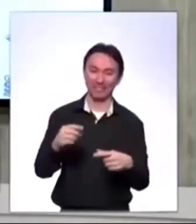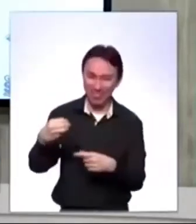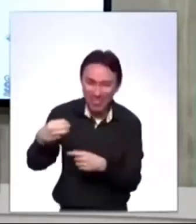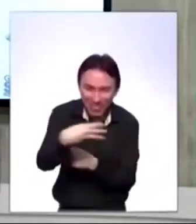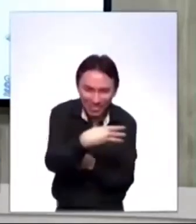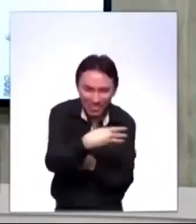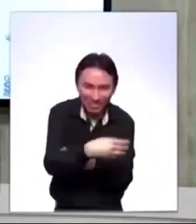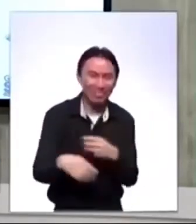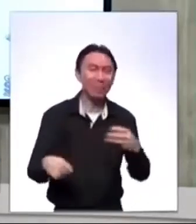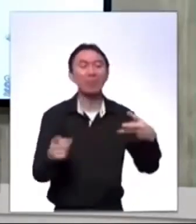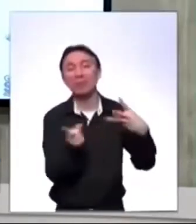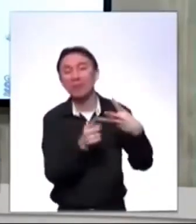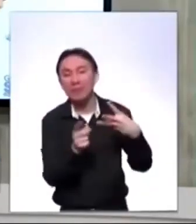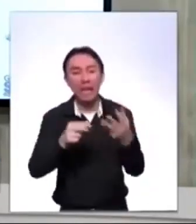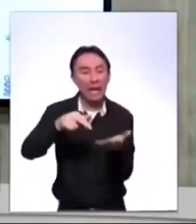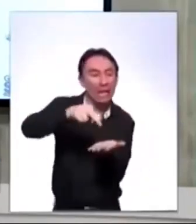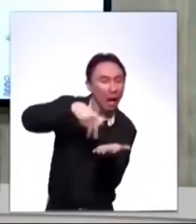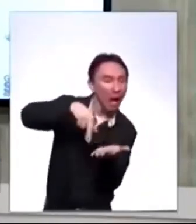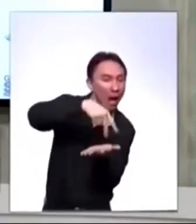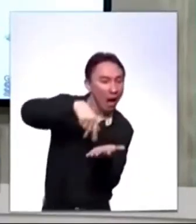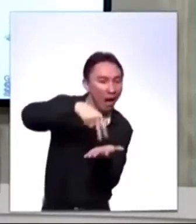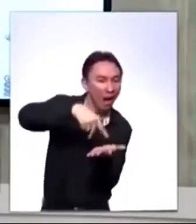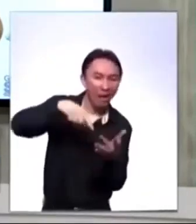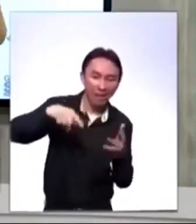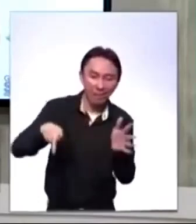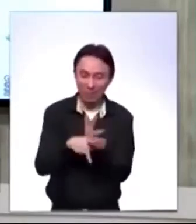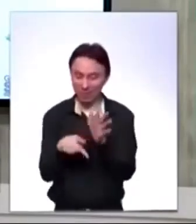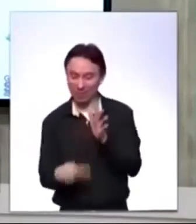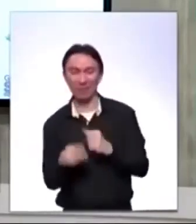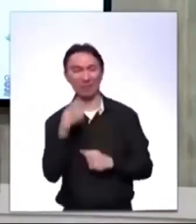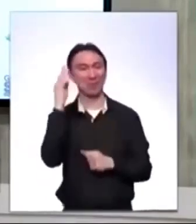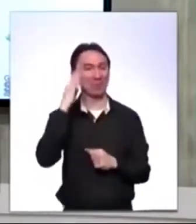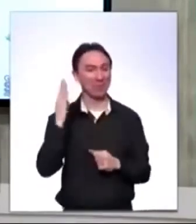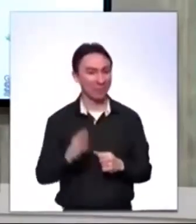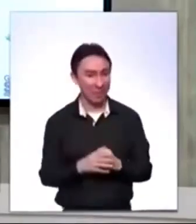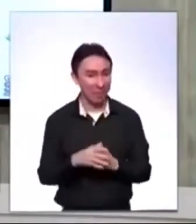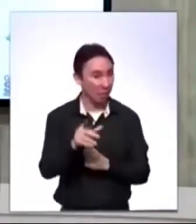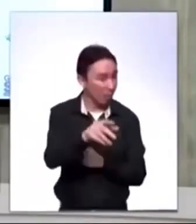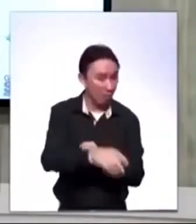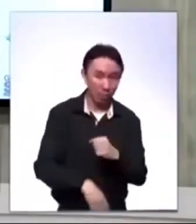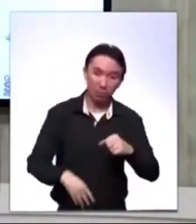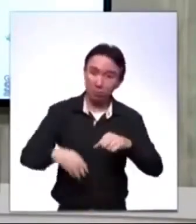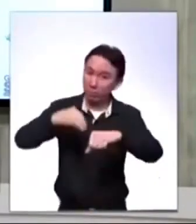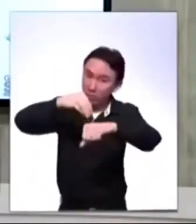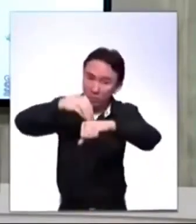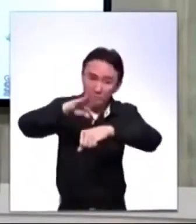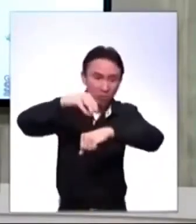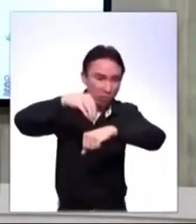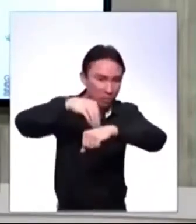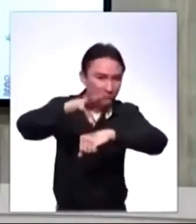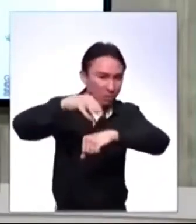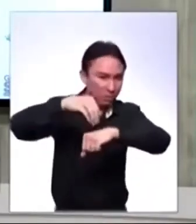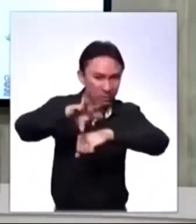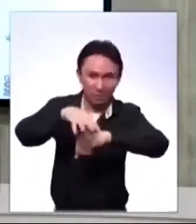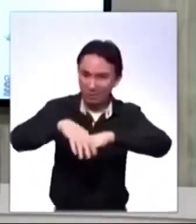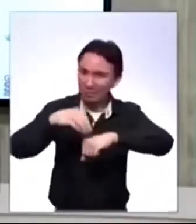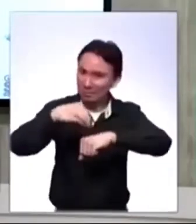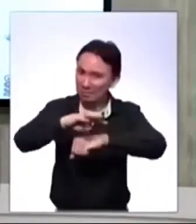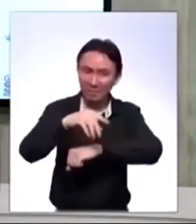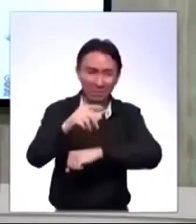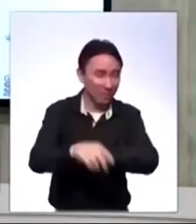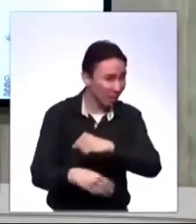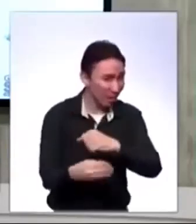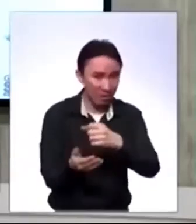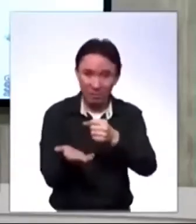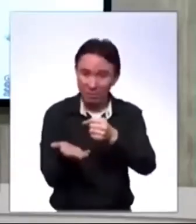danças importantes do Brasil, nomes importantes do teatro brasileiro. A gente está tentando te dar subsídios, para você poder fazer